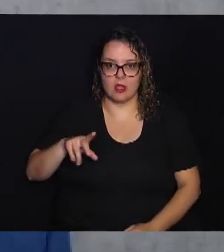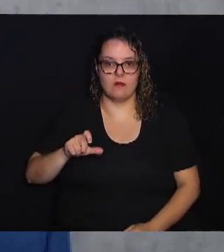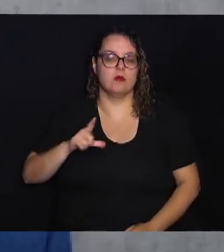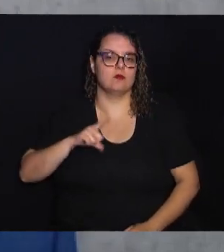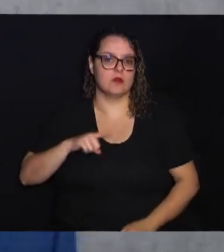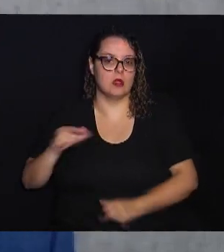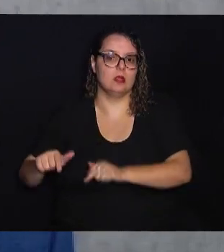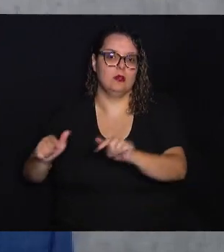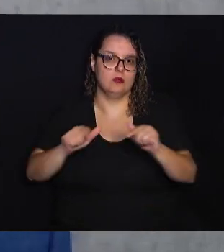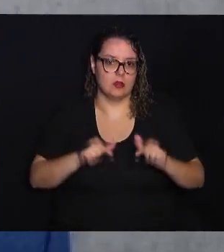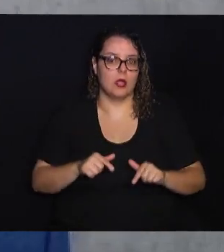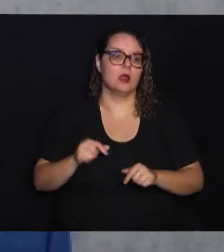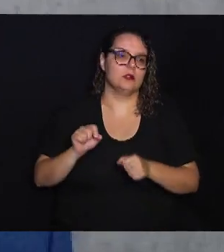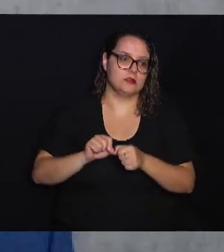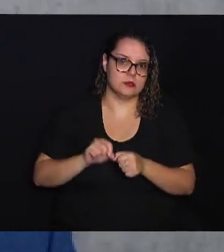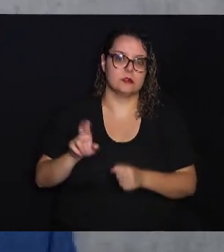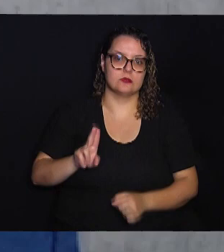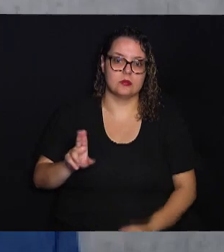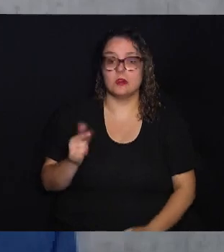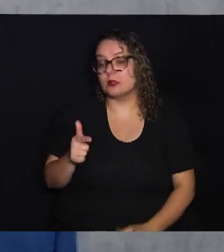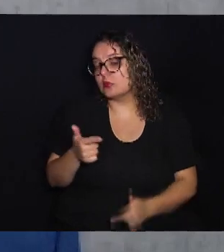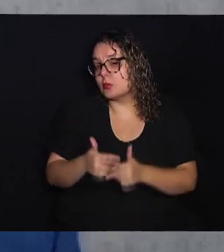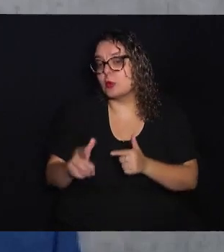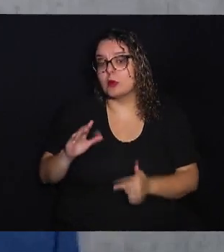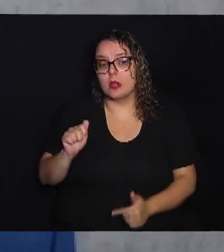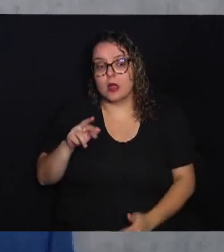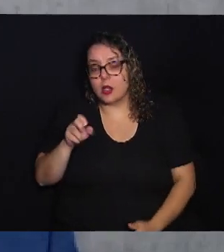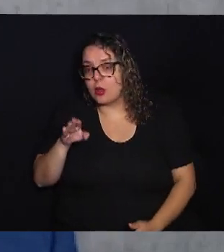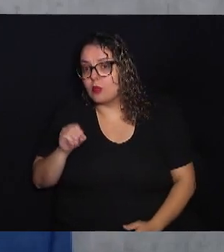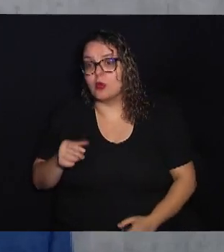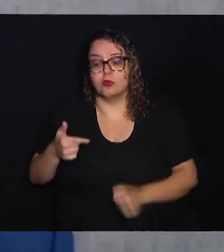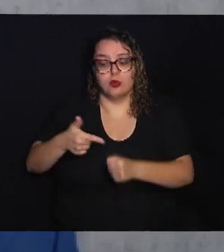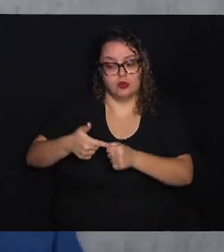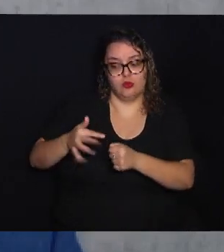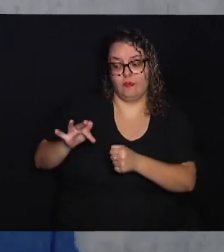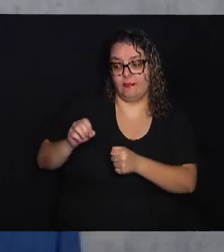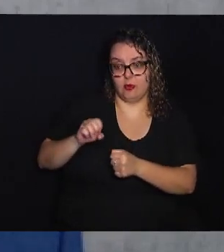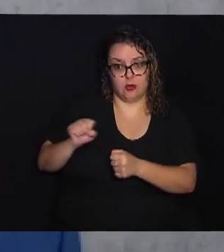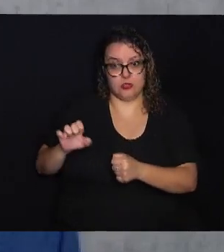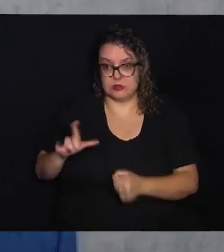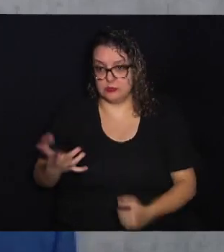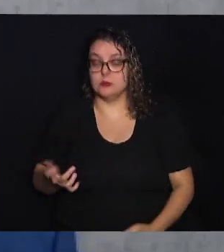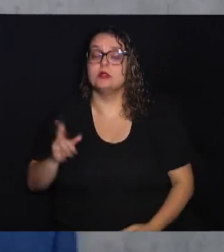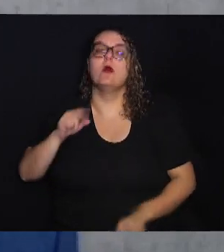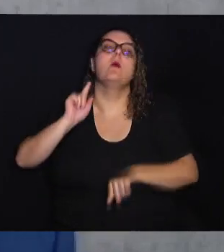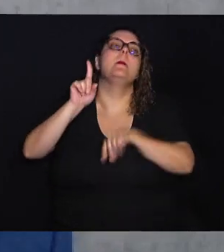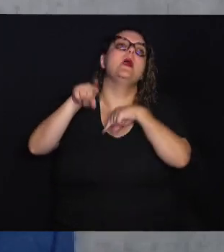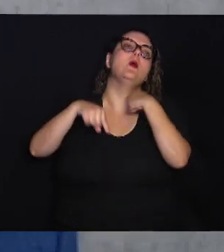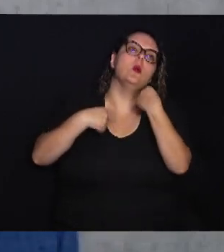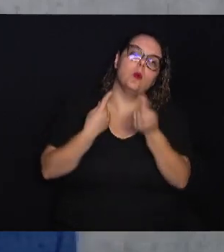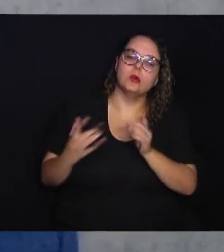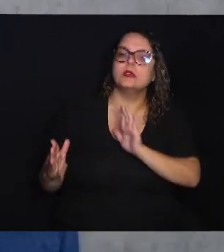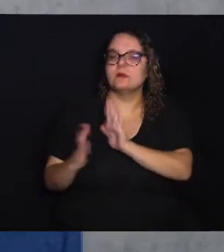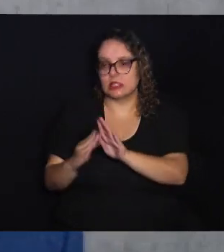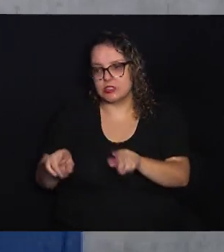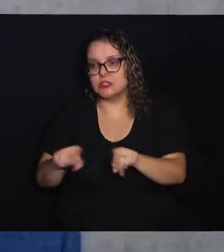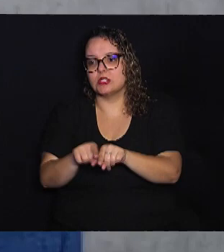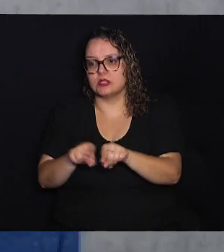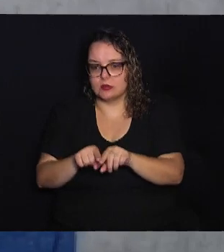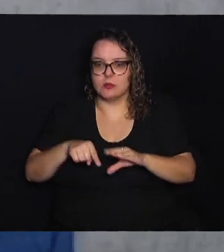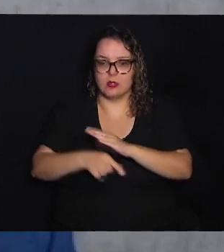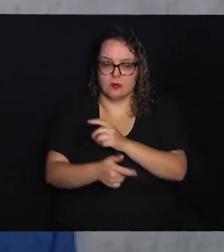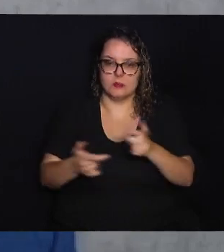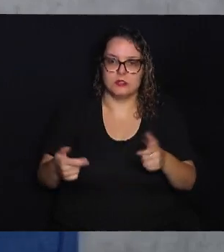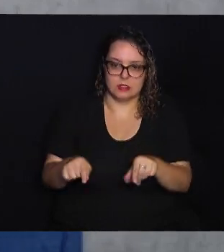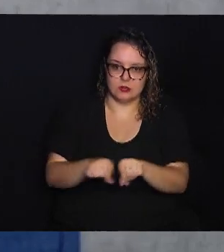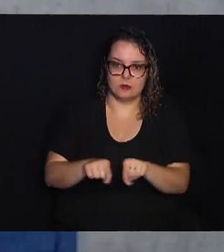energias renováveis. Então você não tem mais esse problema do carbono, a questão de combustível fóssil e tudo mais. Então é uma outra